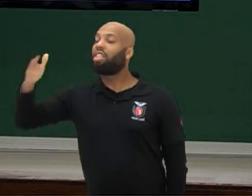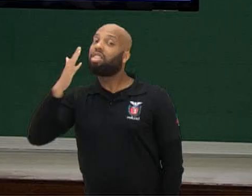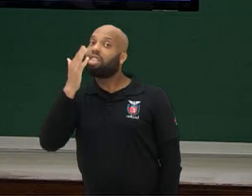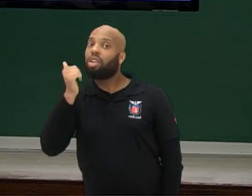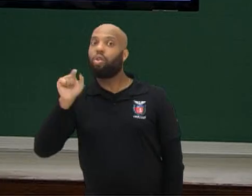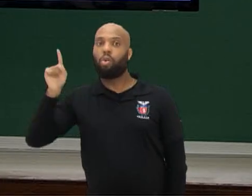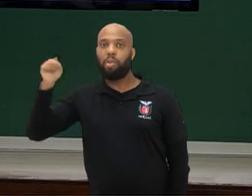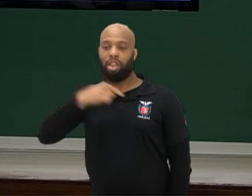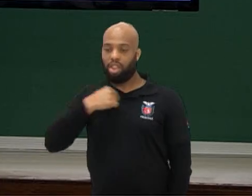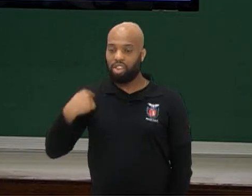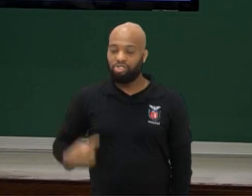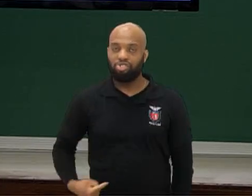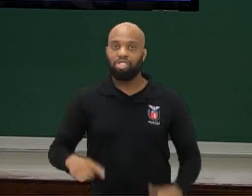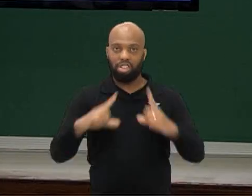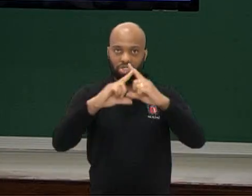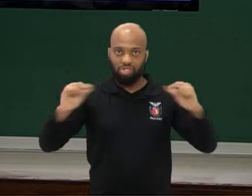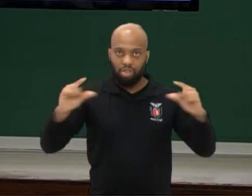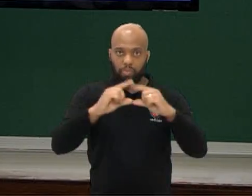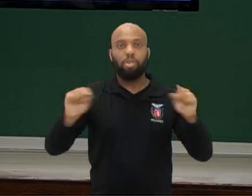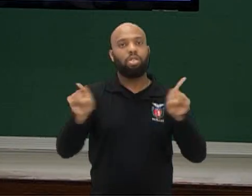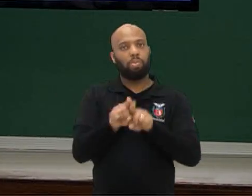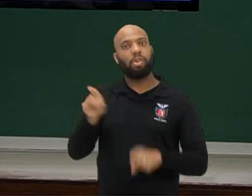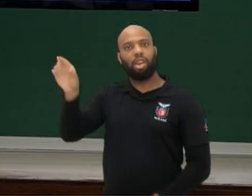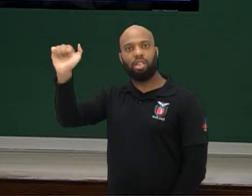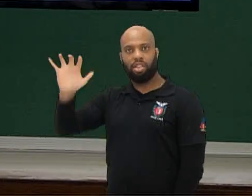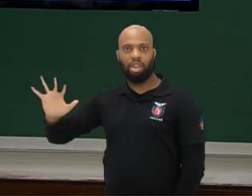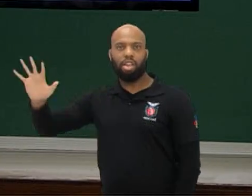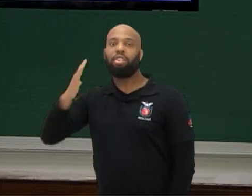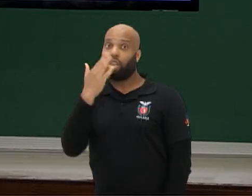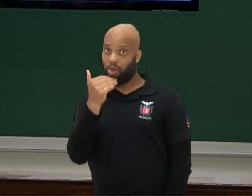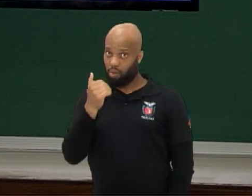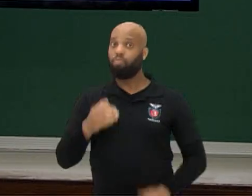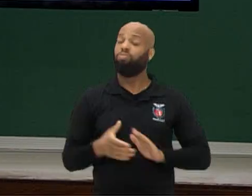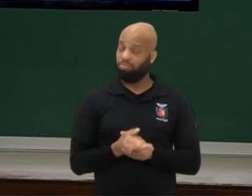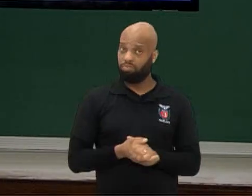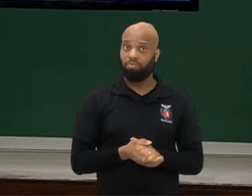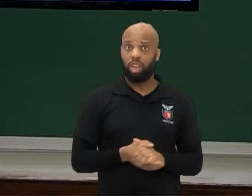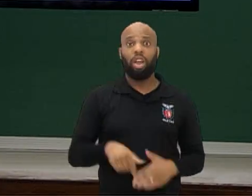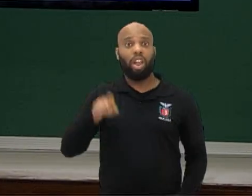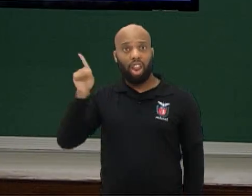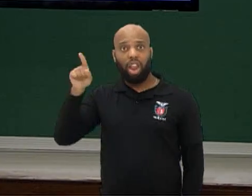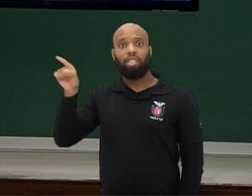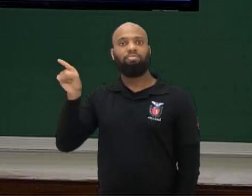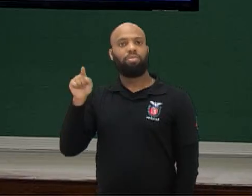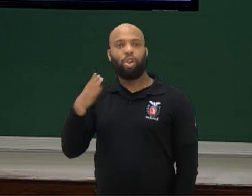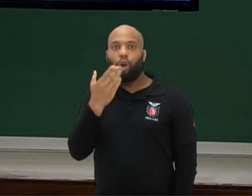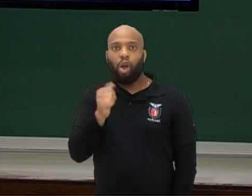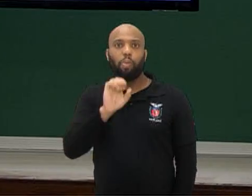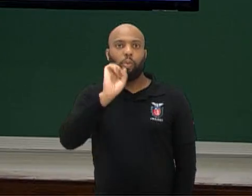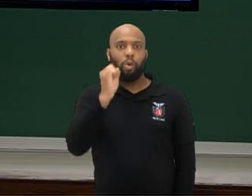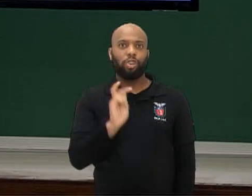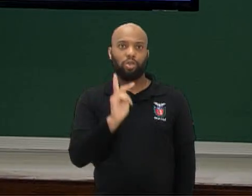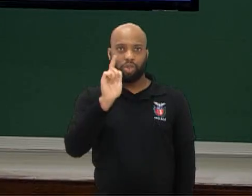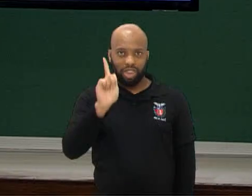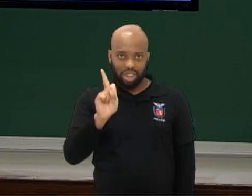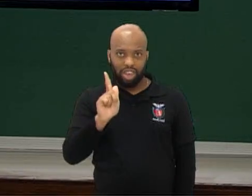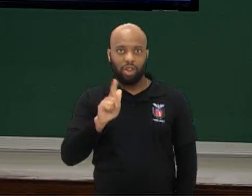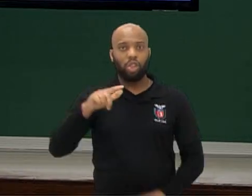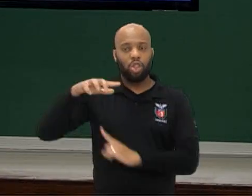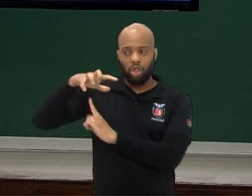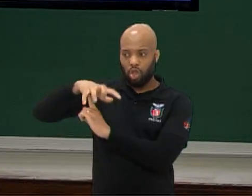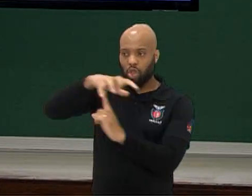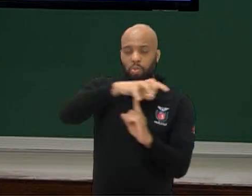pelos povos chineses, japoneses. Lá, para vocês terem uma ideia, eles consomem cerca de 8 quilos de cogumelo